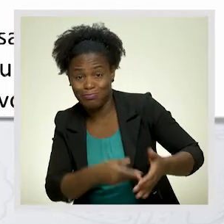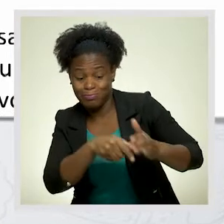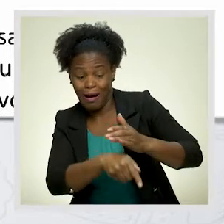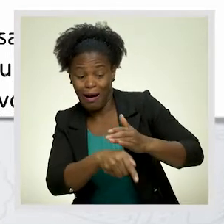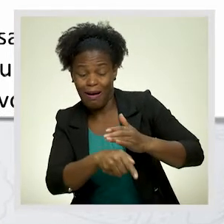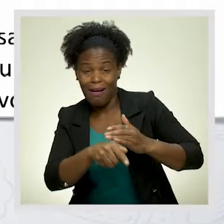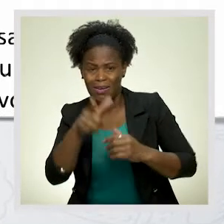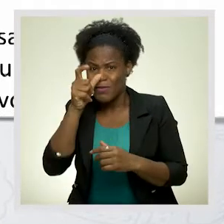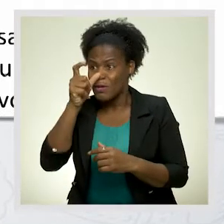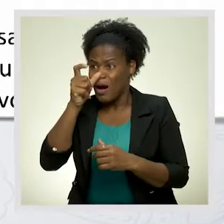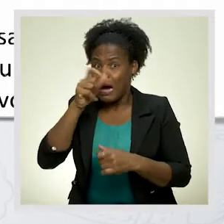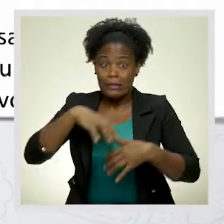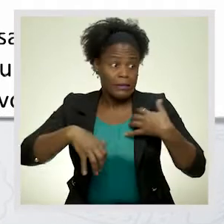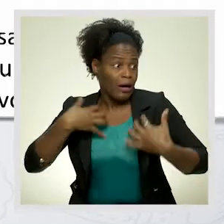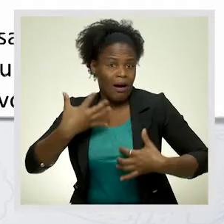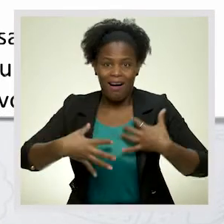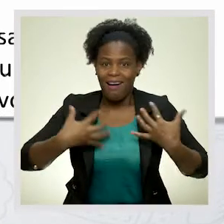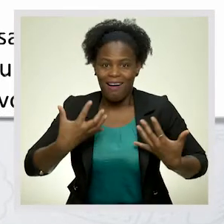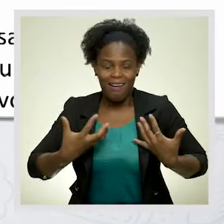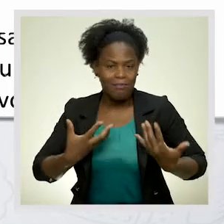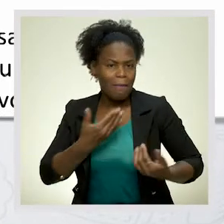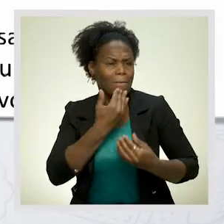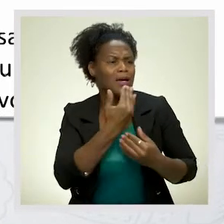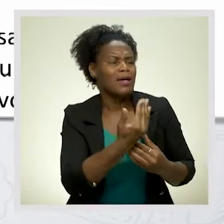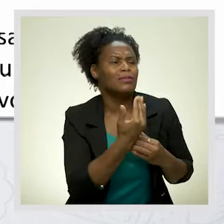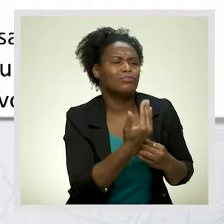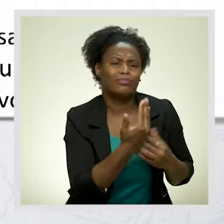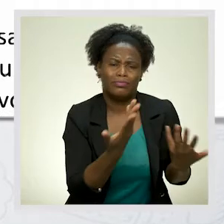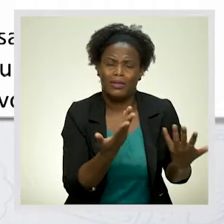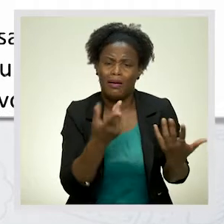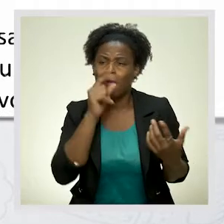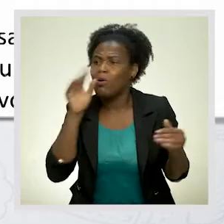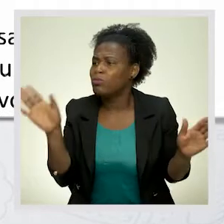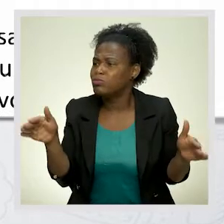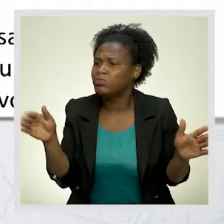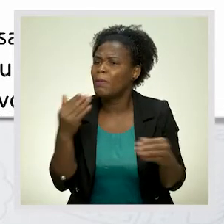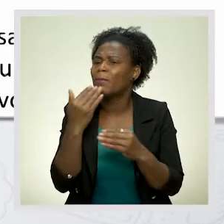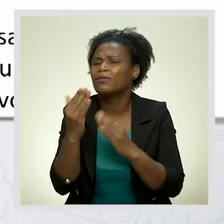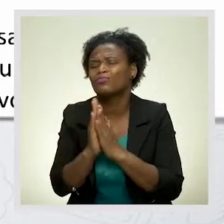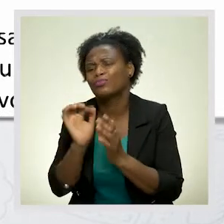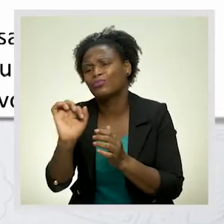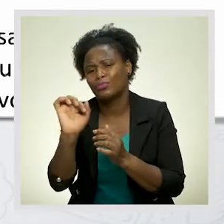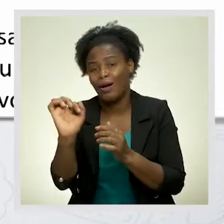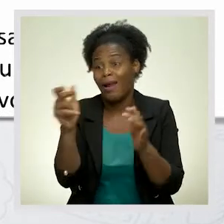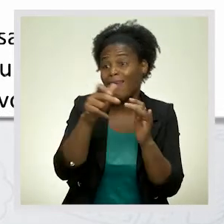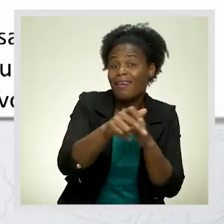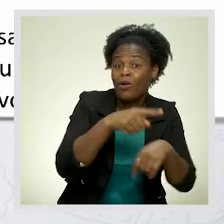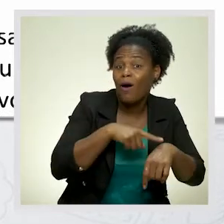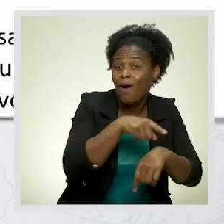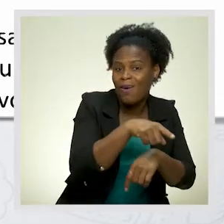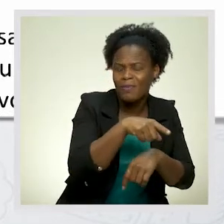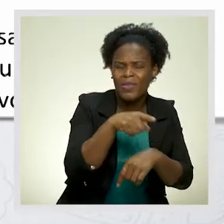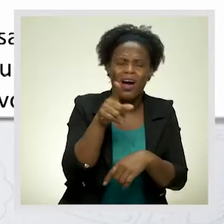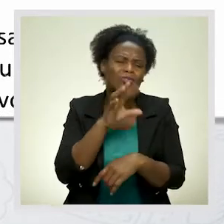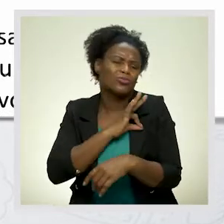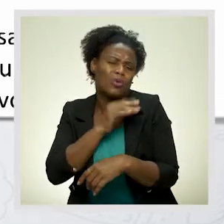A formiga ficou aflita e pediu a um pombo que por ali passava naquele instante: "Oh,